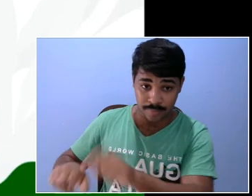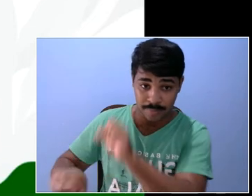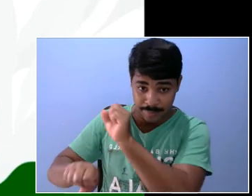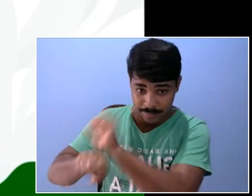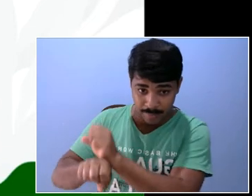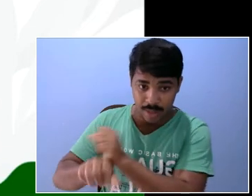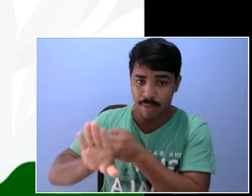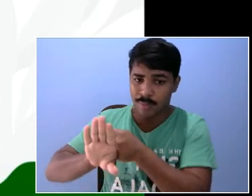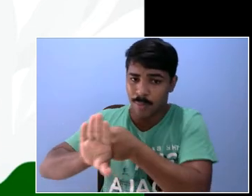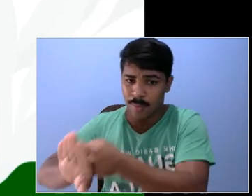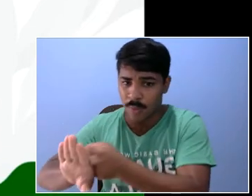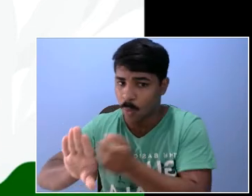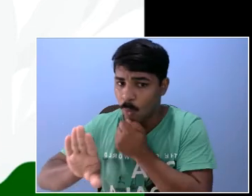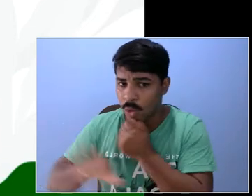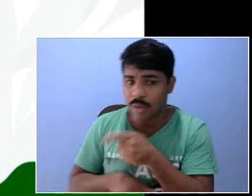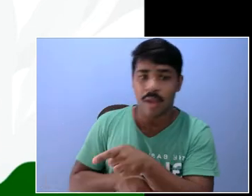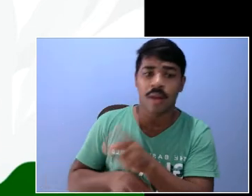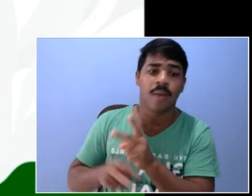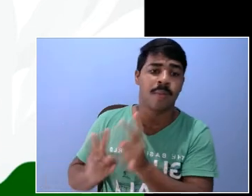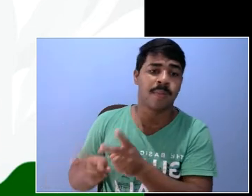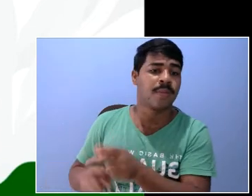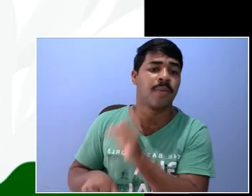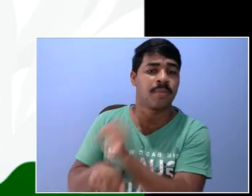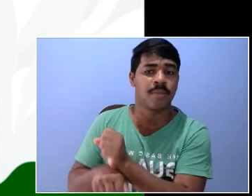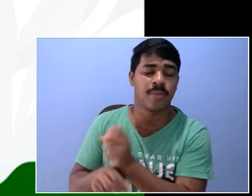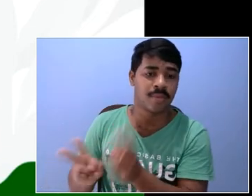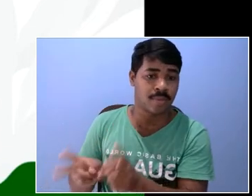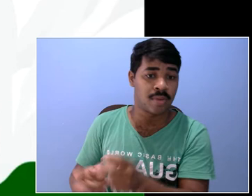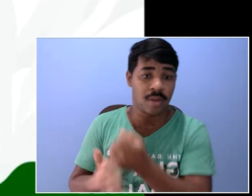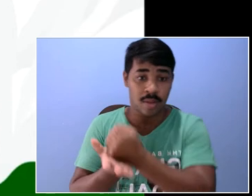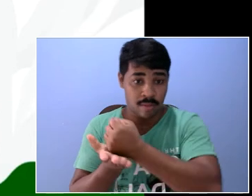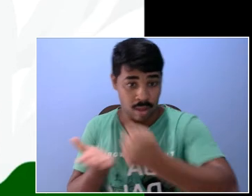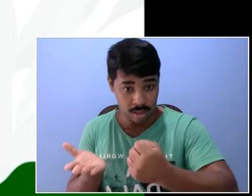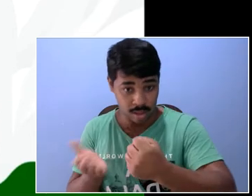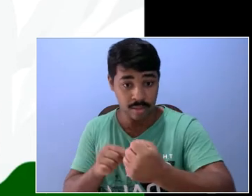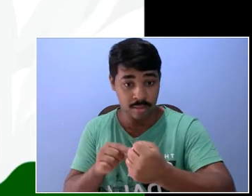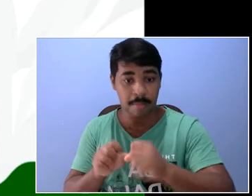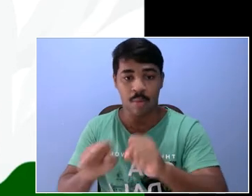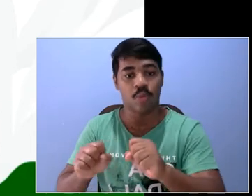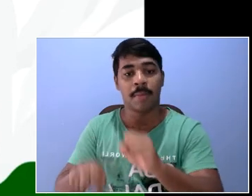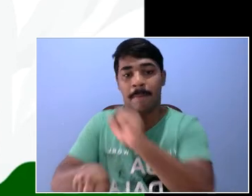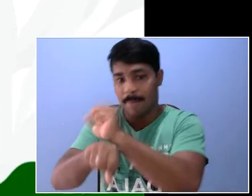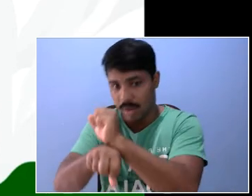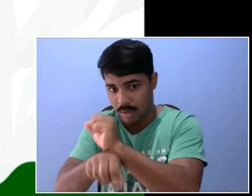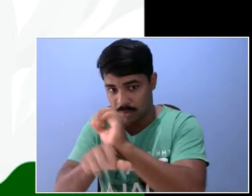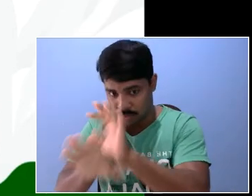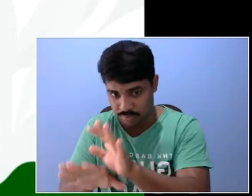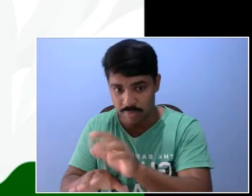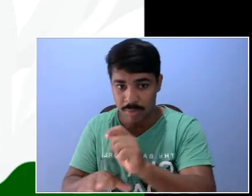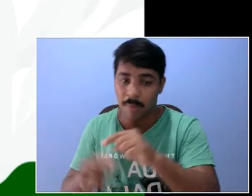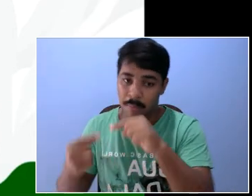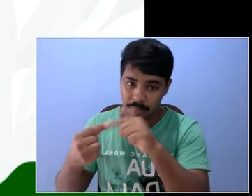continua em repouso, ou seja, inércia do repouso. E um objeto em